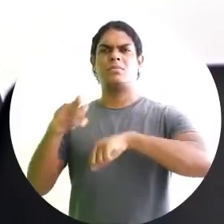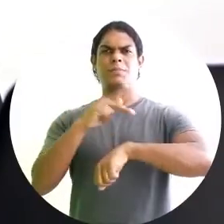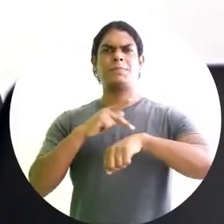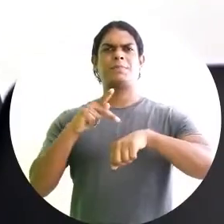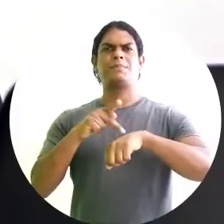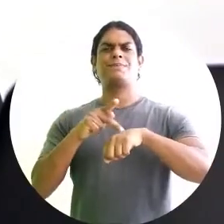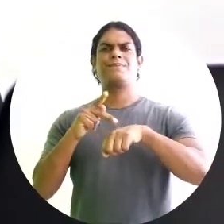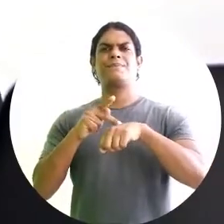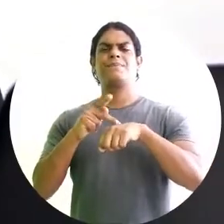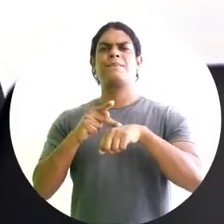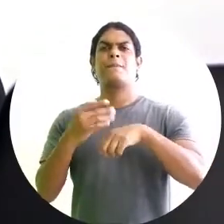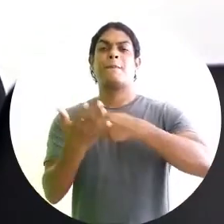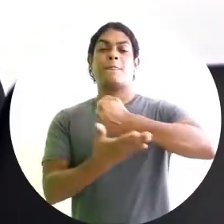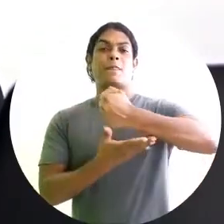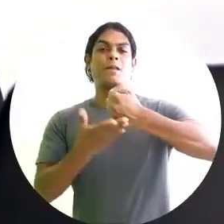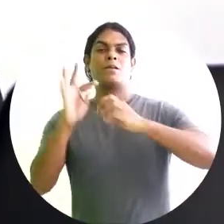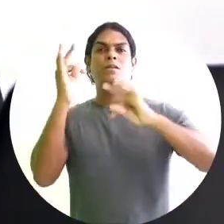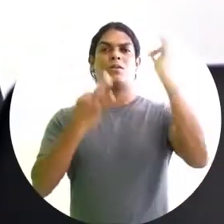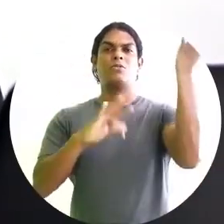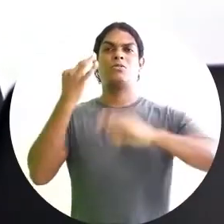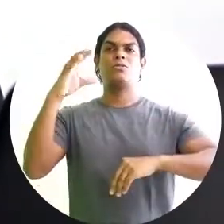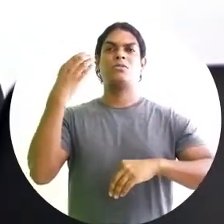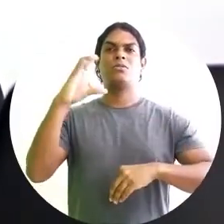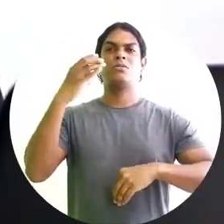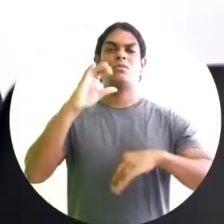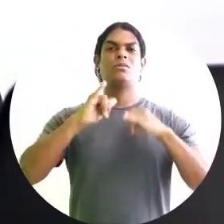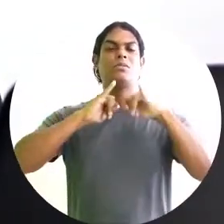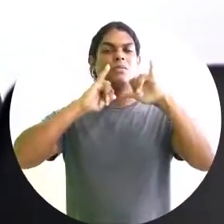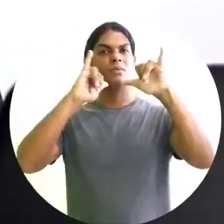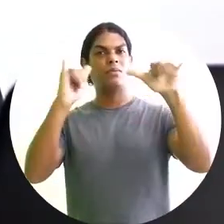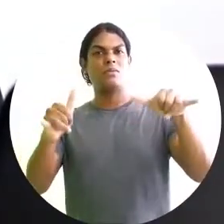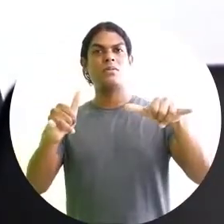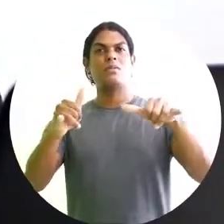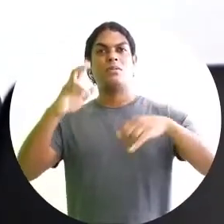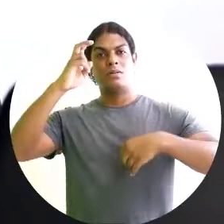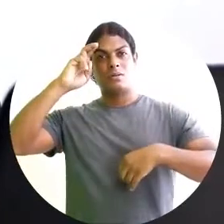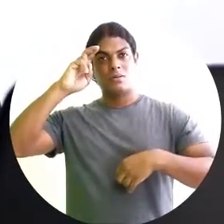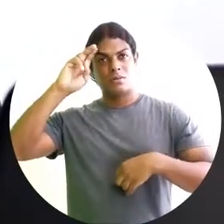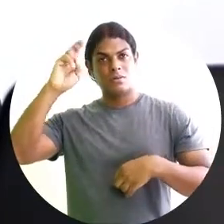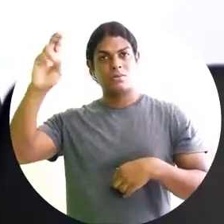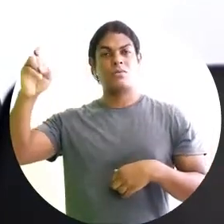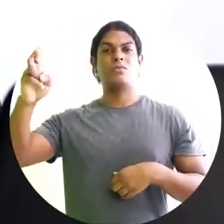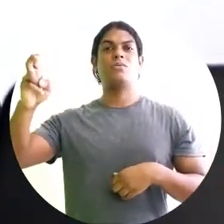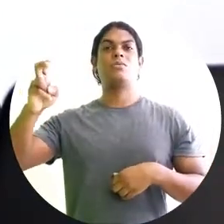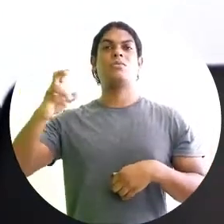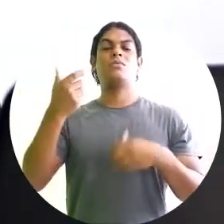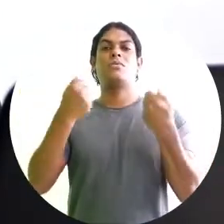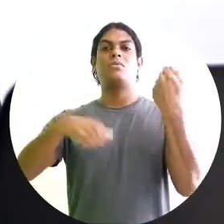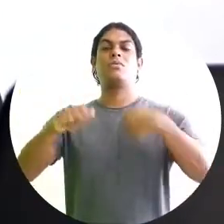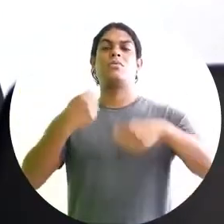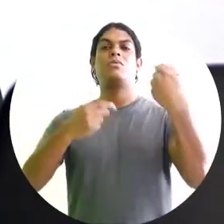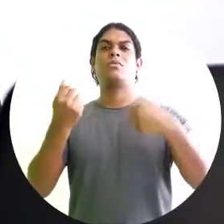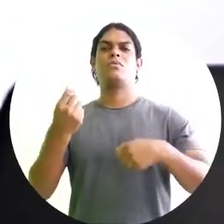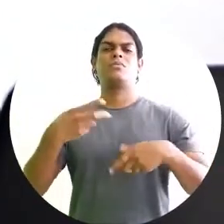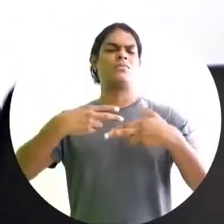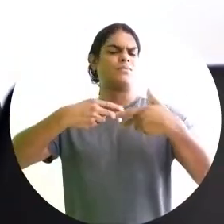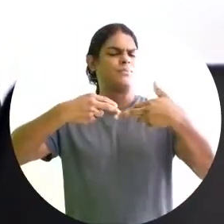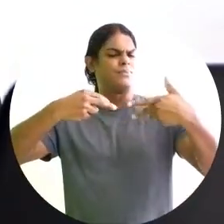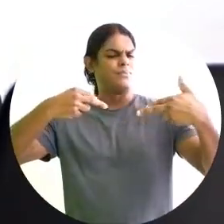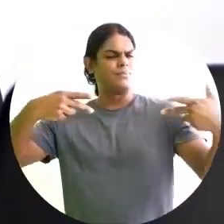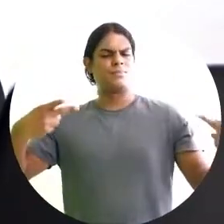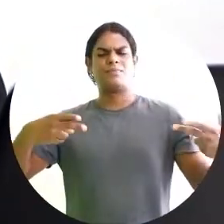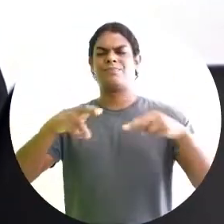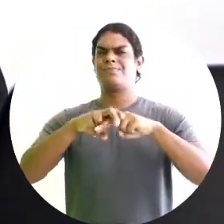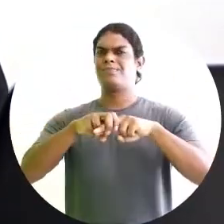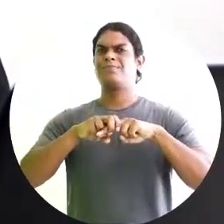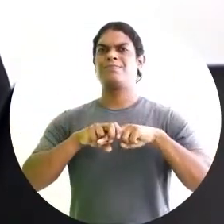países estão pautados na tecnologia, na ciência, na informação, na cultura, na economia, entre